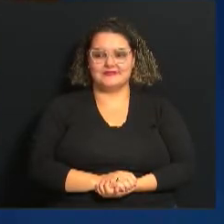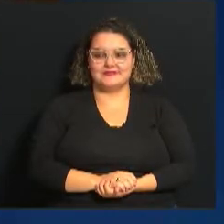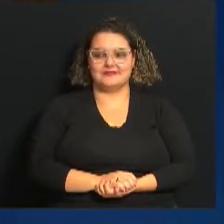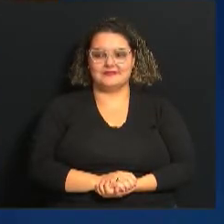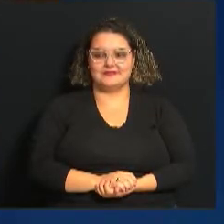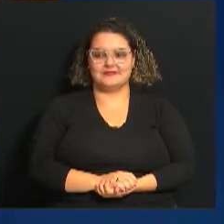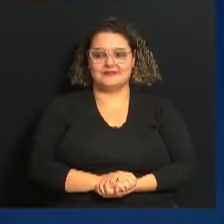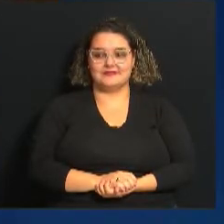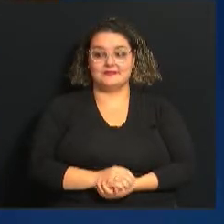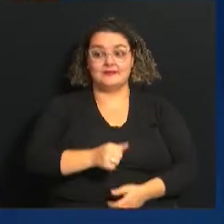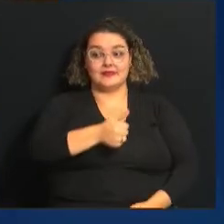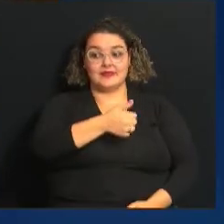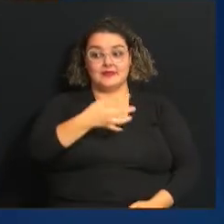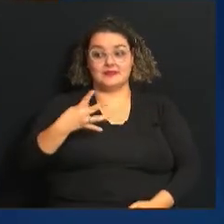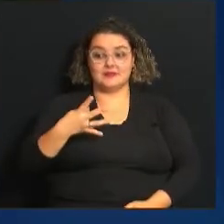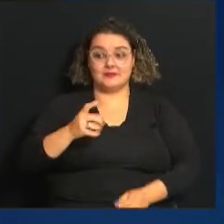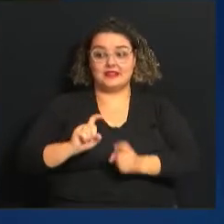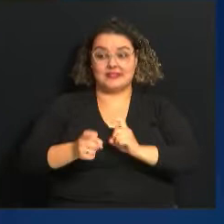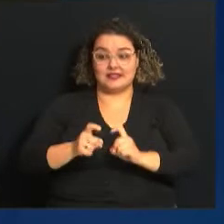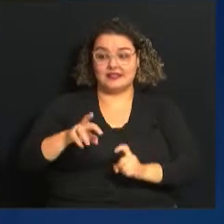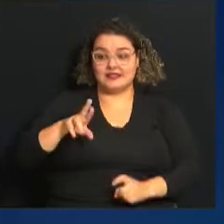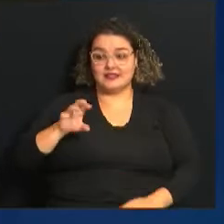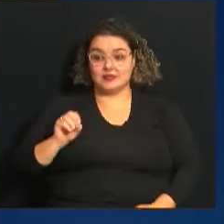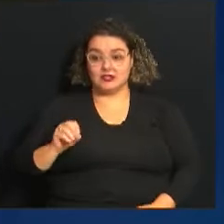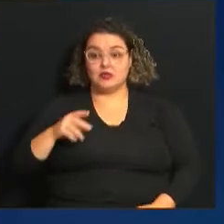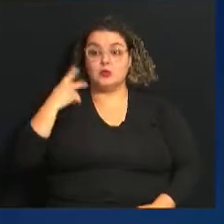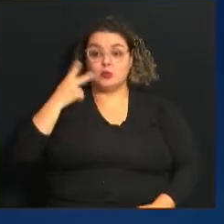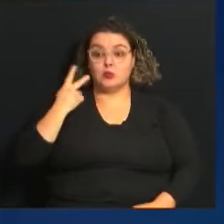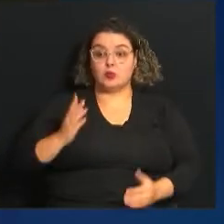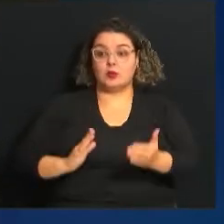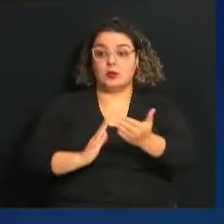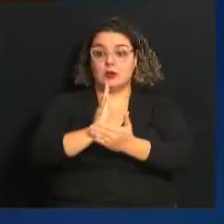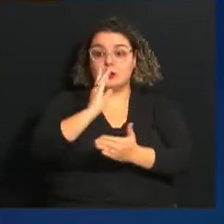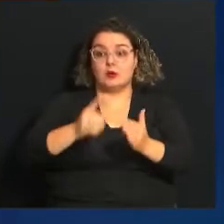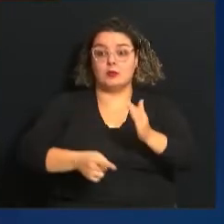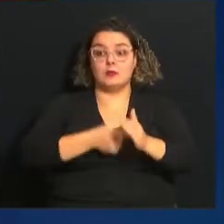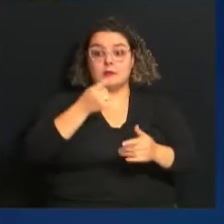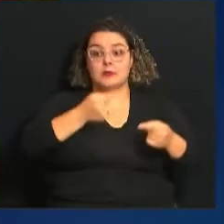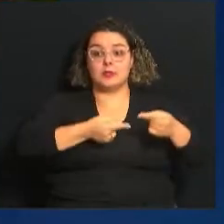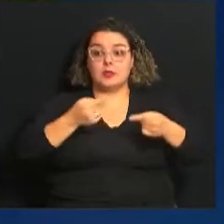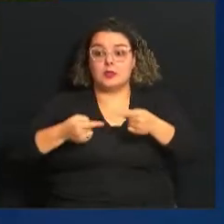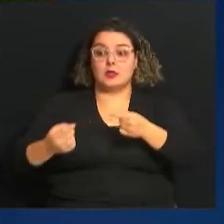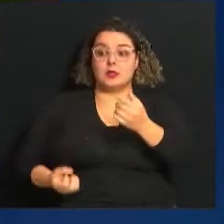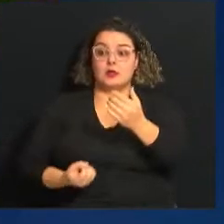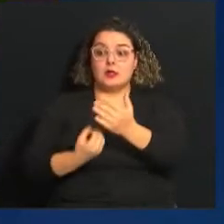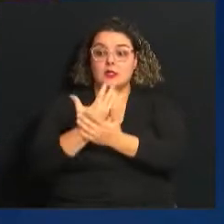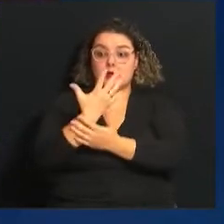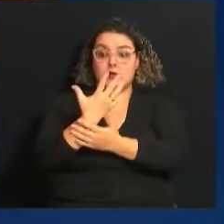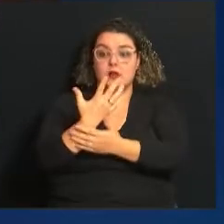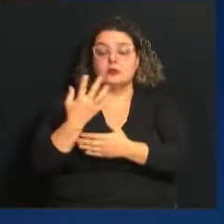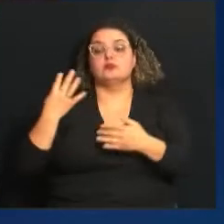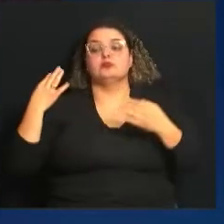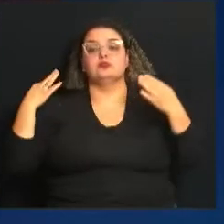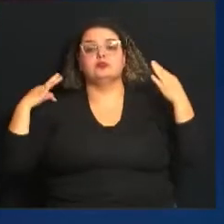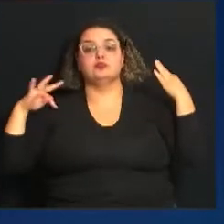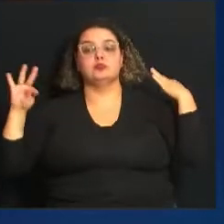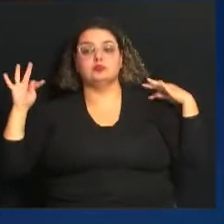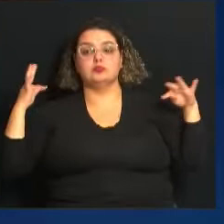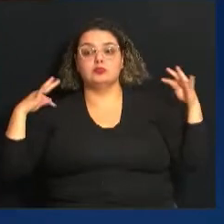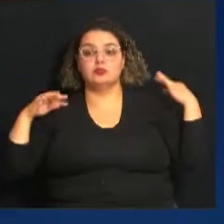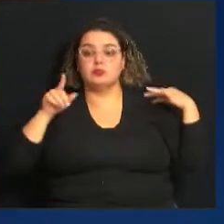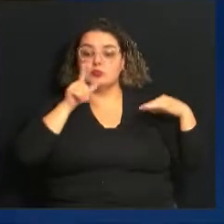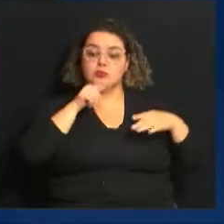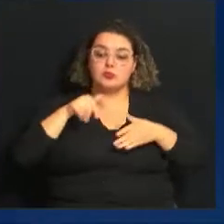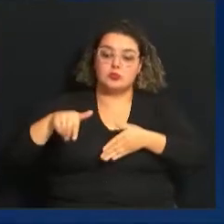Na 14ª reunião ordinária, vereadores aprovam em primeira análise criação da Rota Turística das Águas na